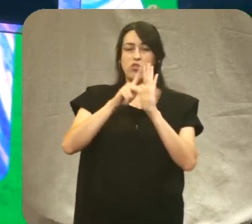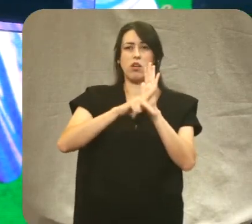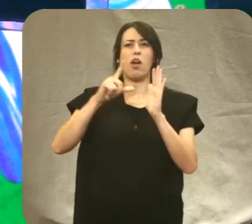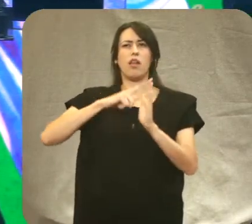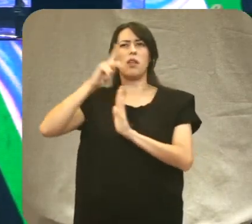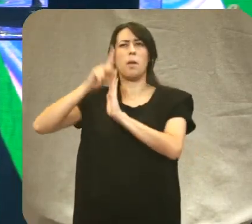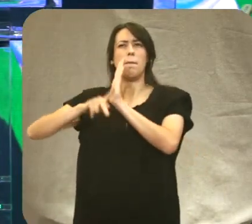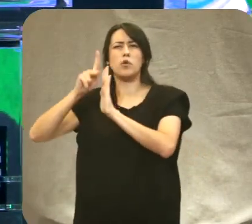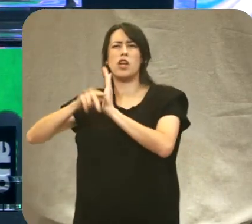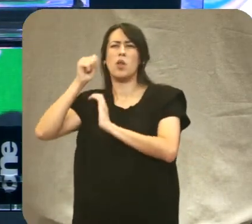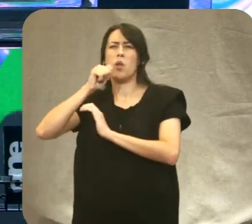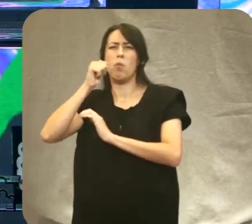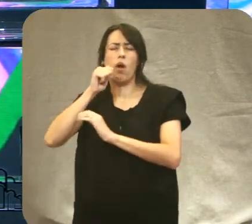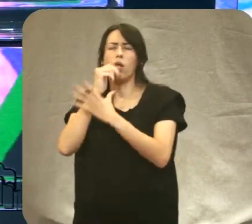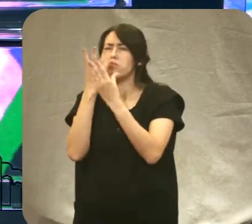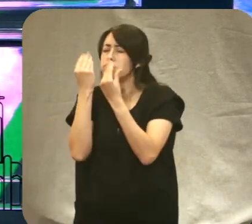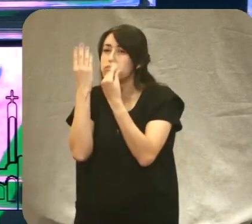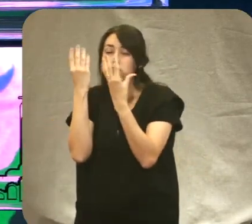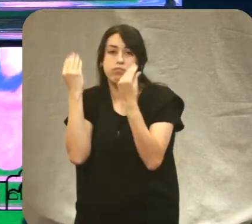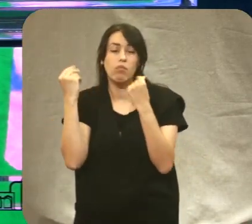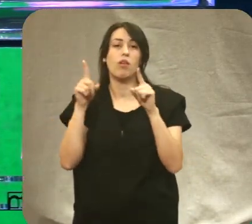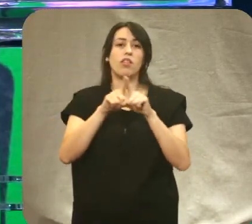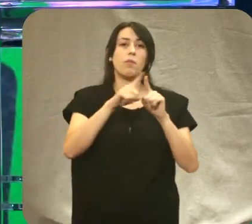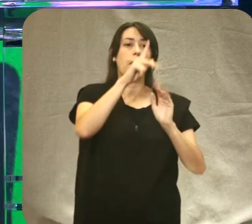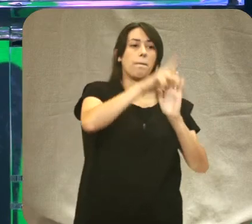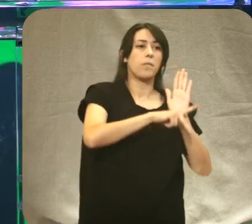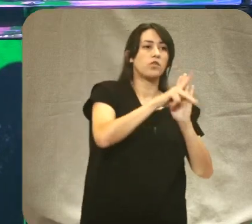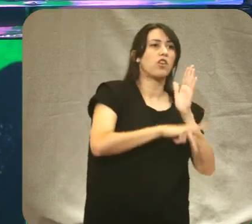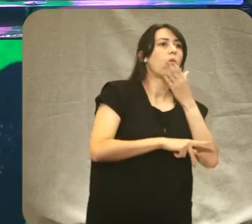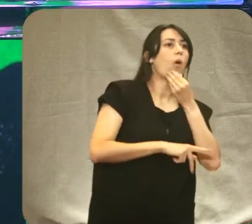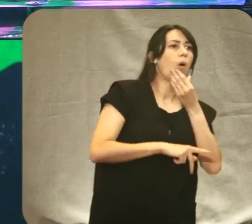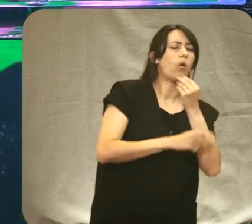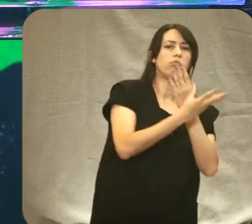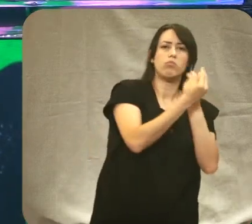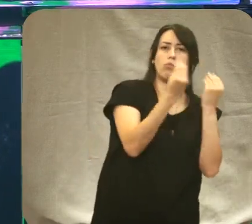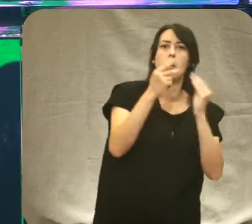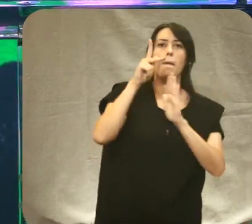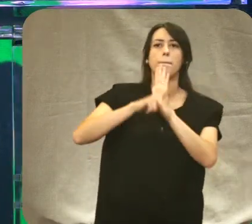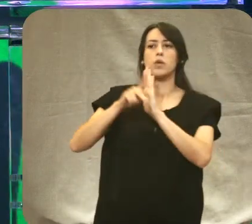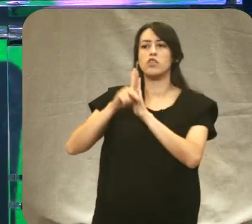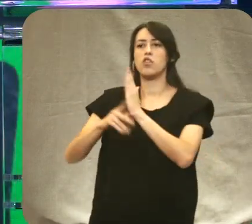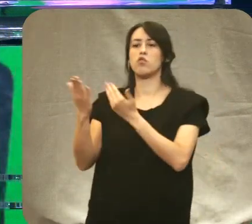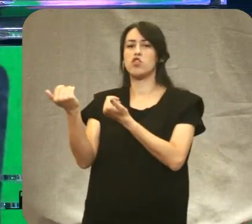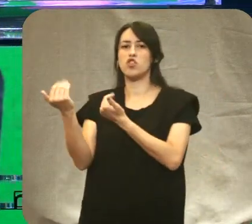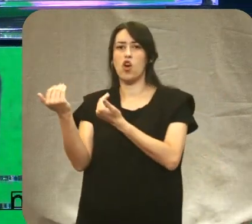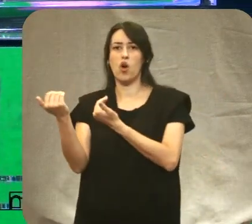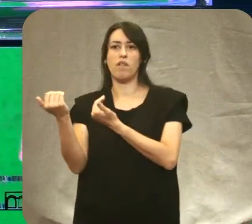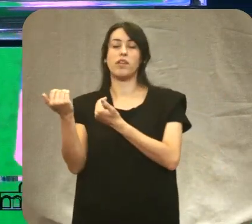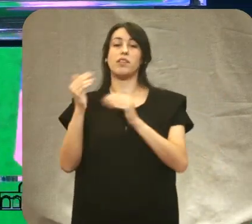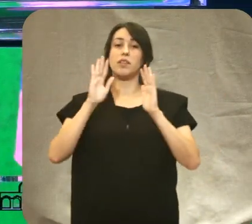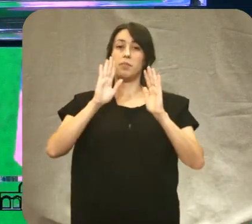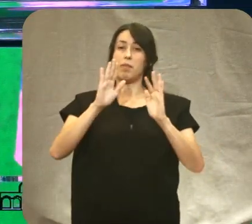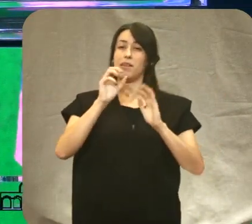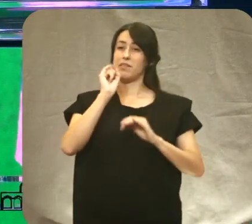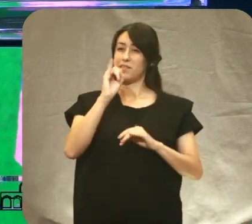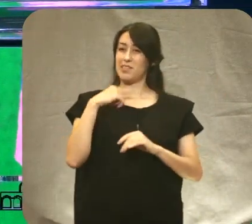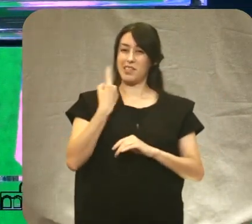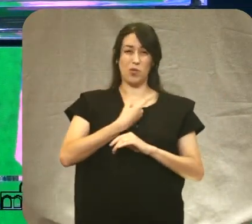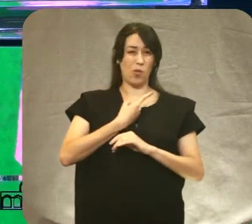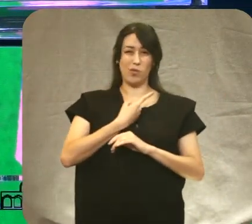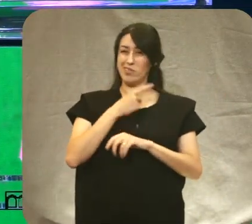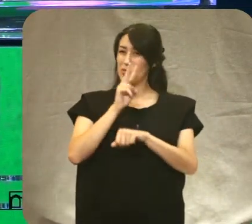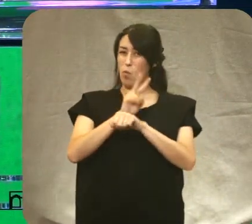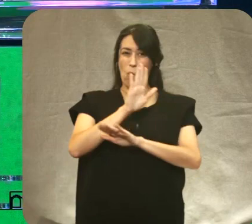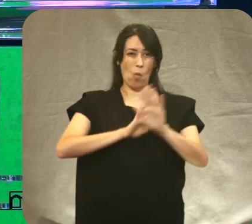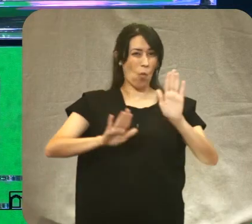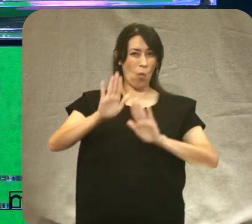mulheres nós temos na igreja, é um monte. De homens também, de jovens. Mas se não tomarmos cuidado, perdemos